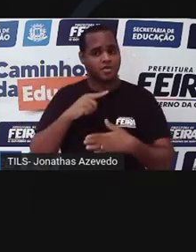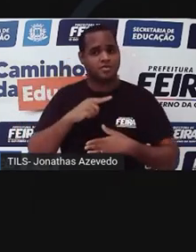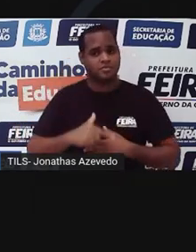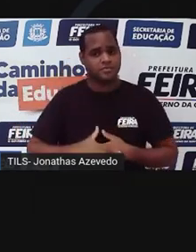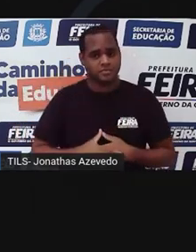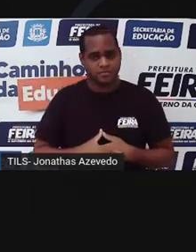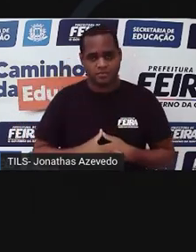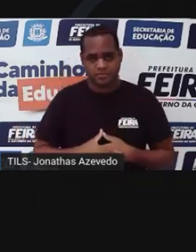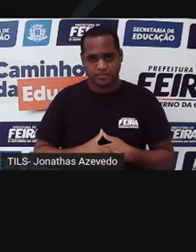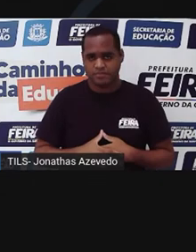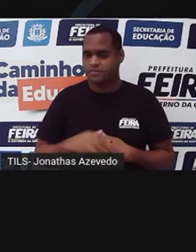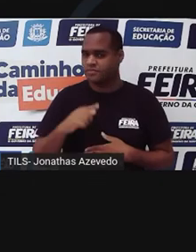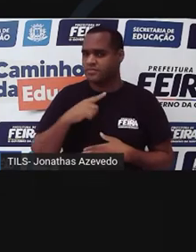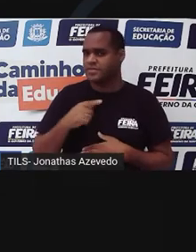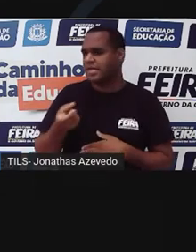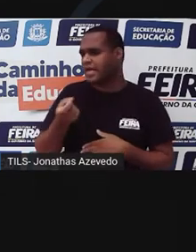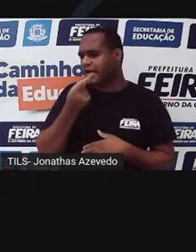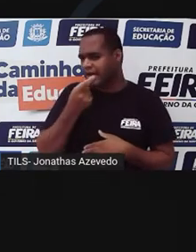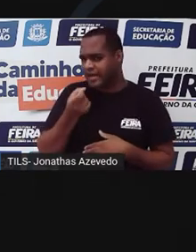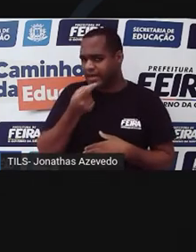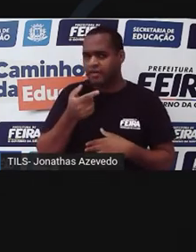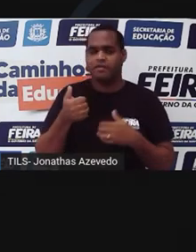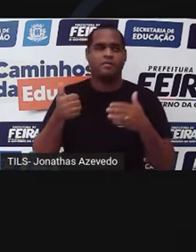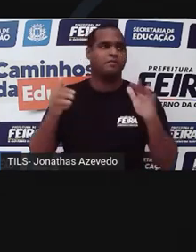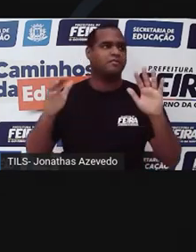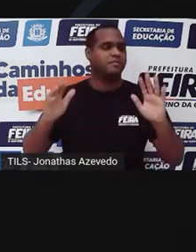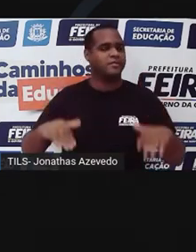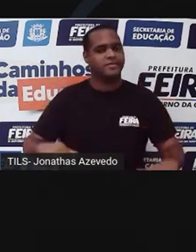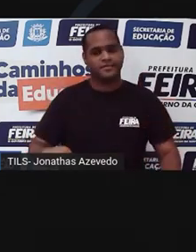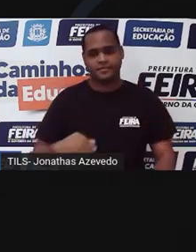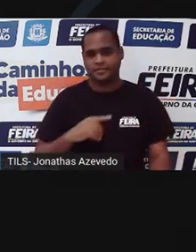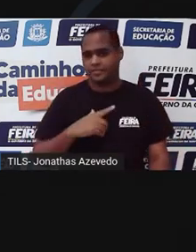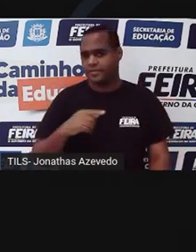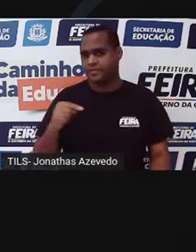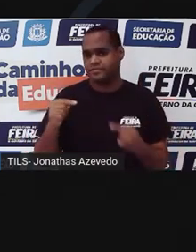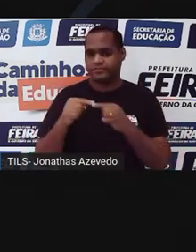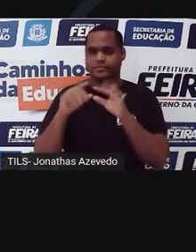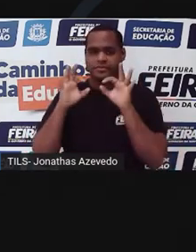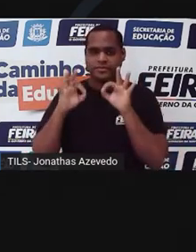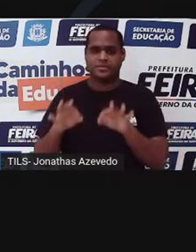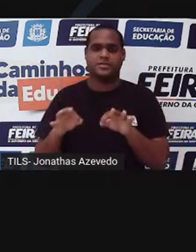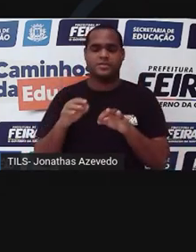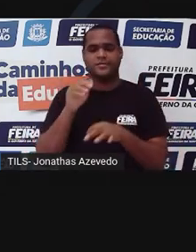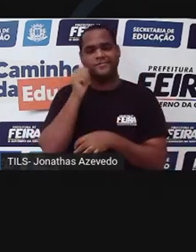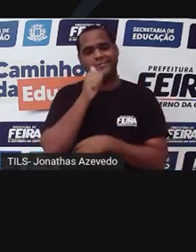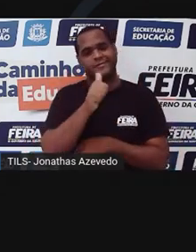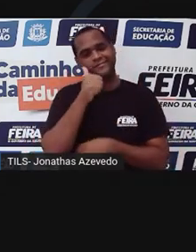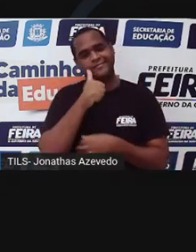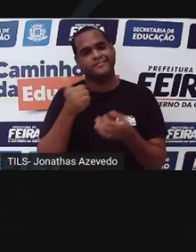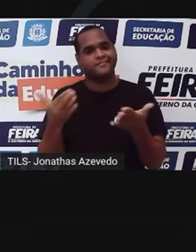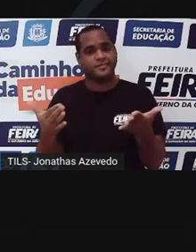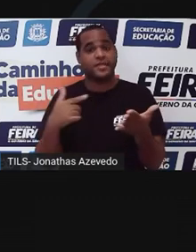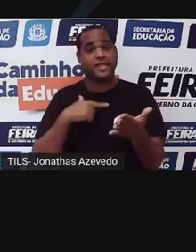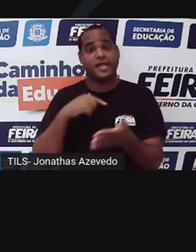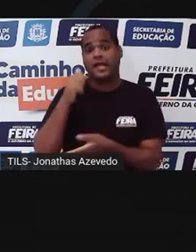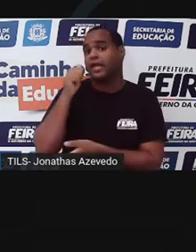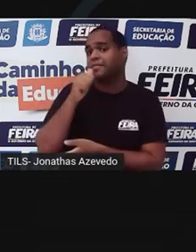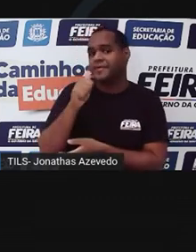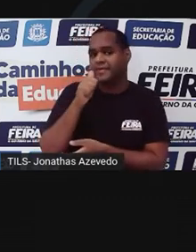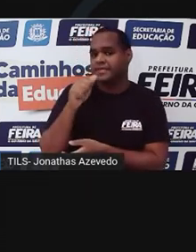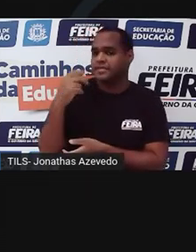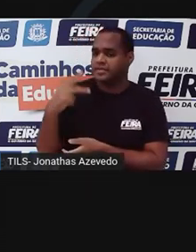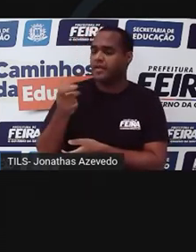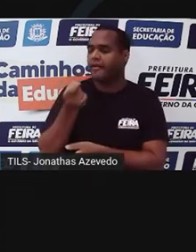você fala anticoncepcional pronto e o assunto cai direto no universo feminino O que é a mulher